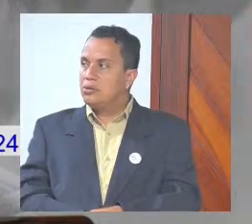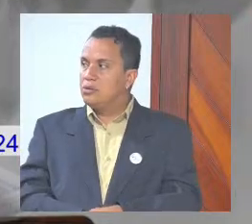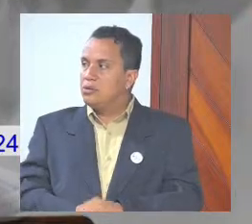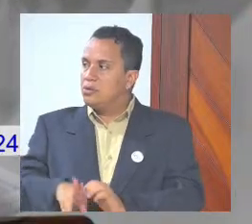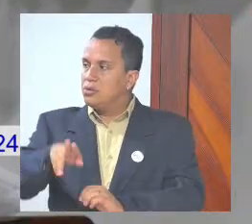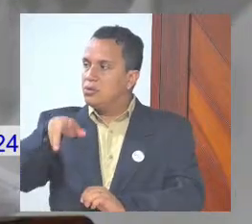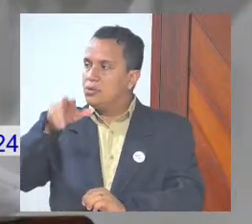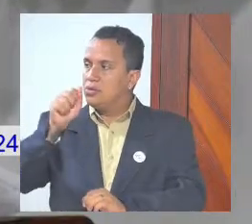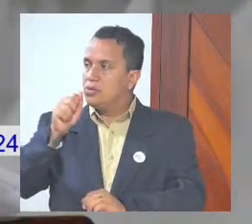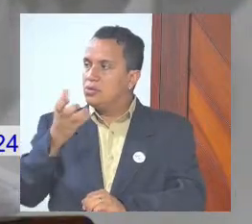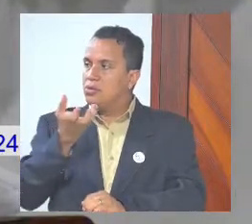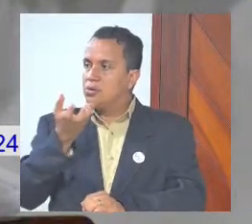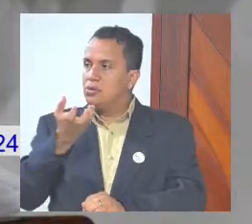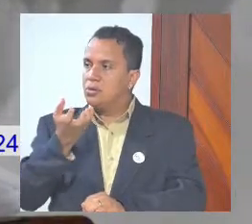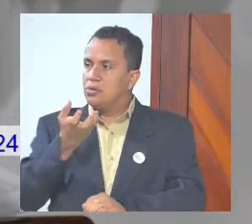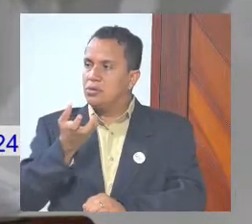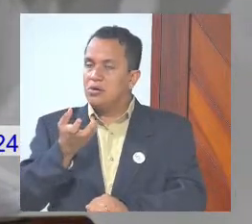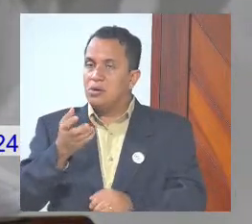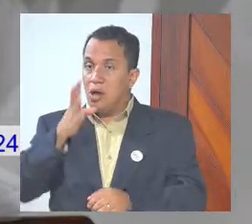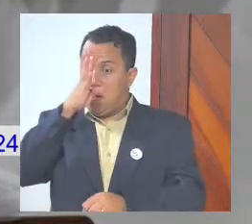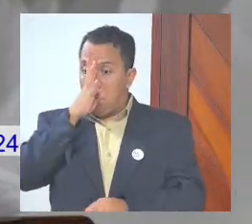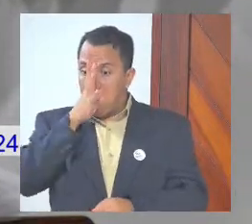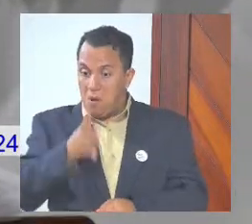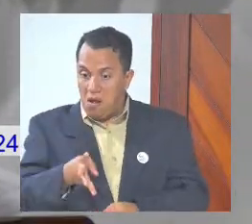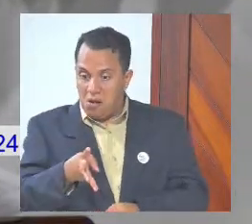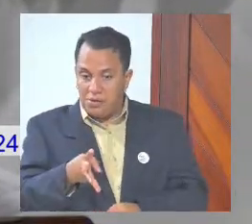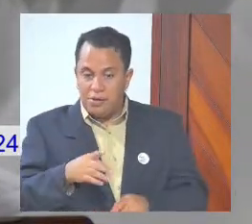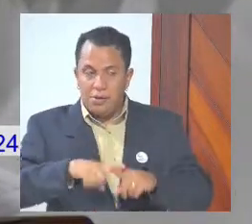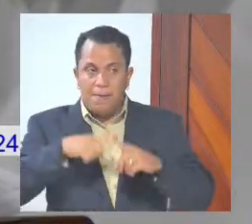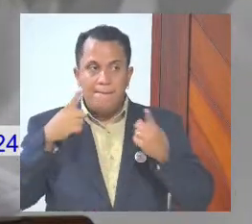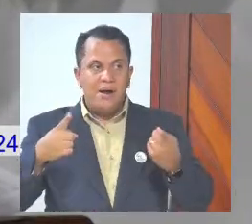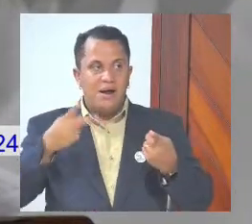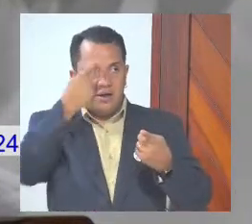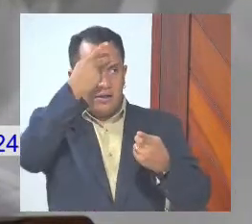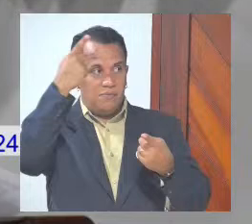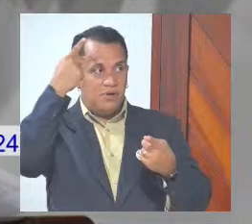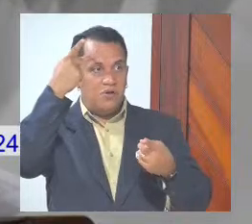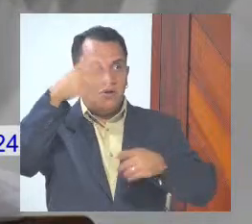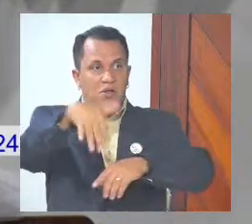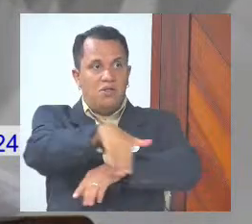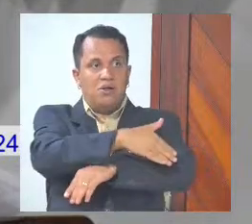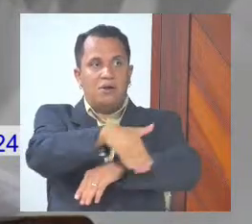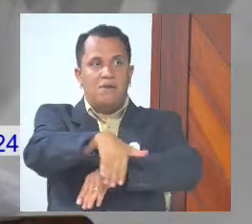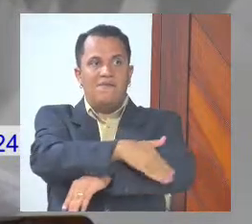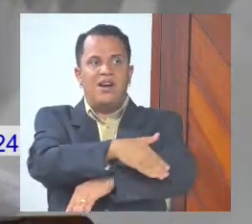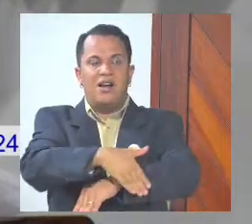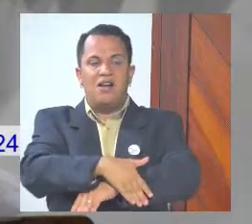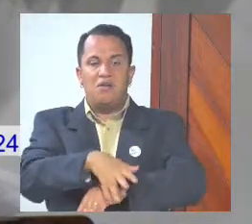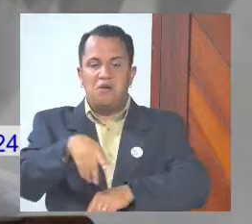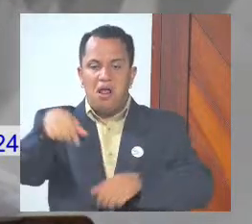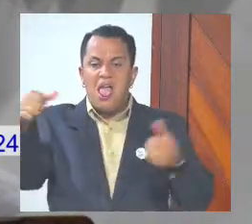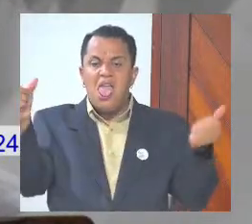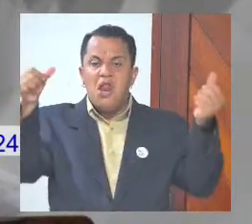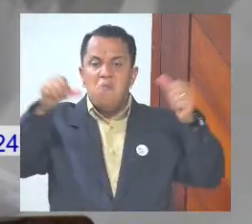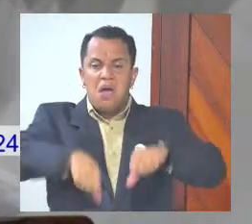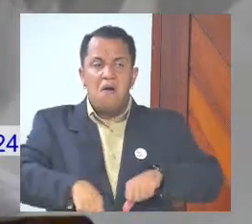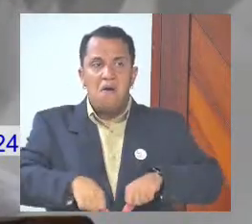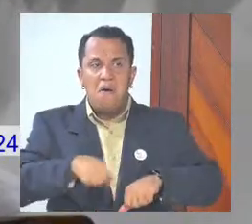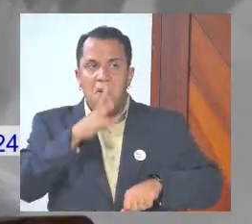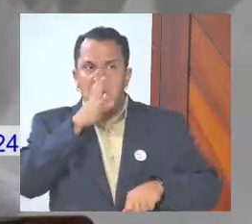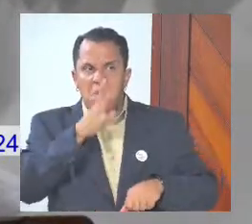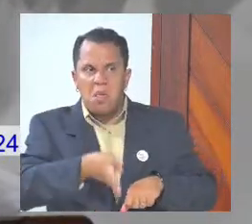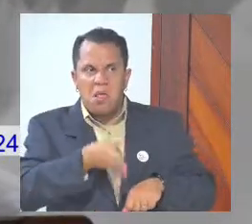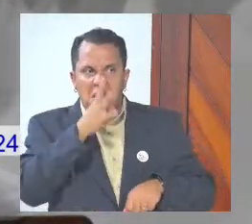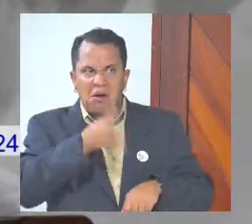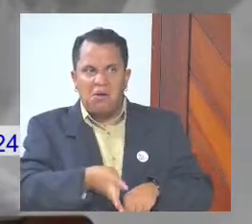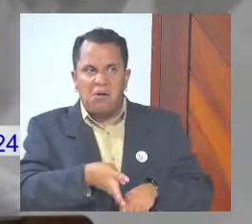Jamais eu queria fazer essa acusação, mas é a voz do povo, é a voz lá de fora. Quando